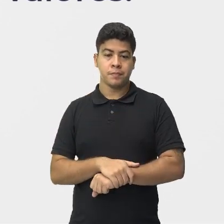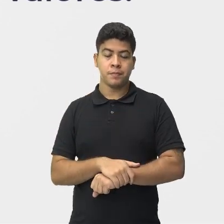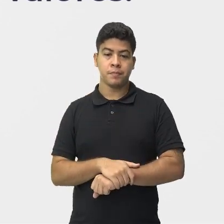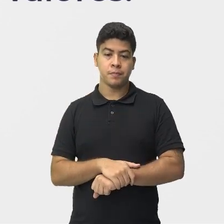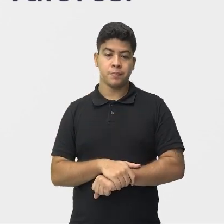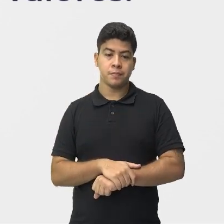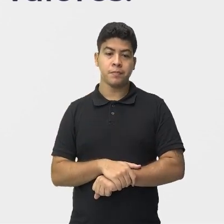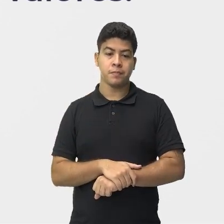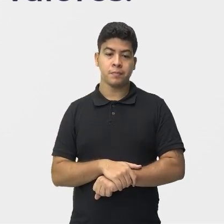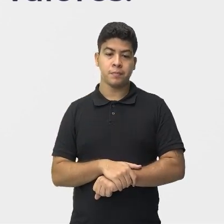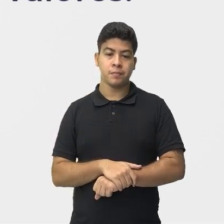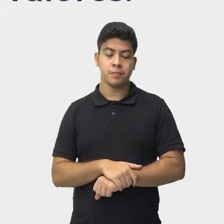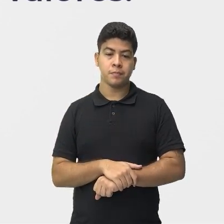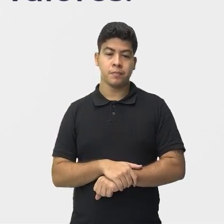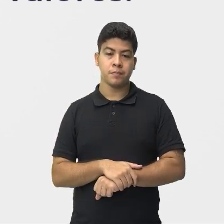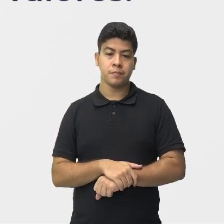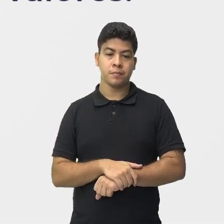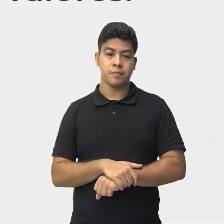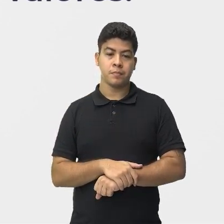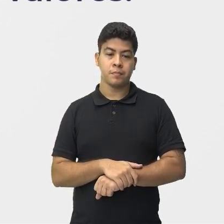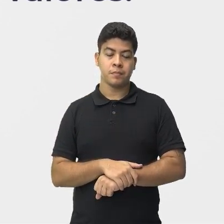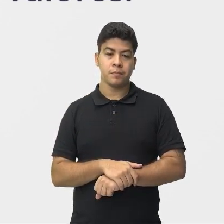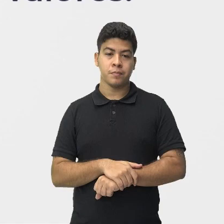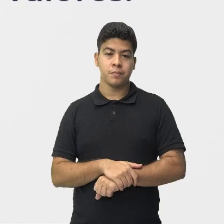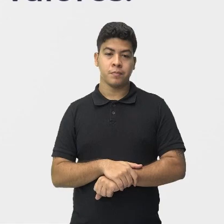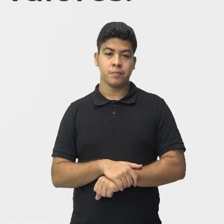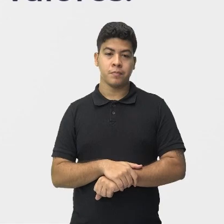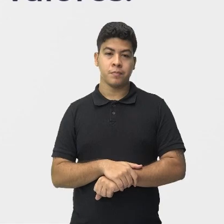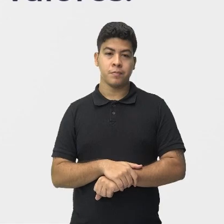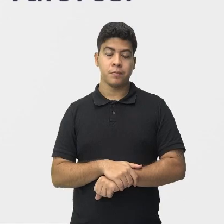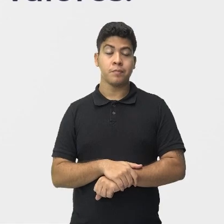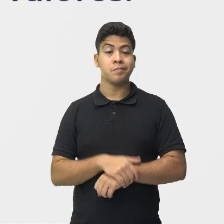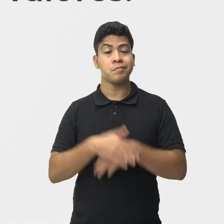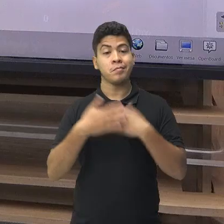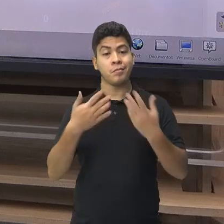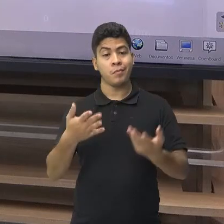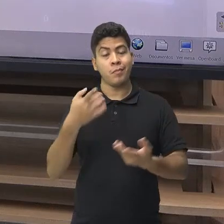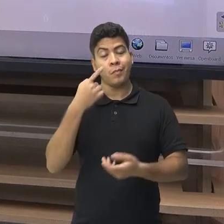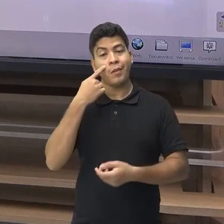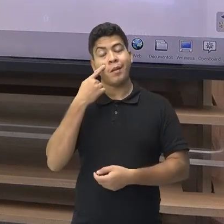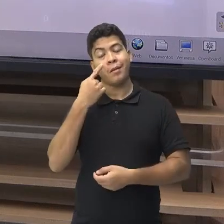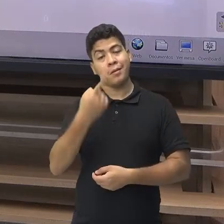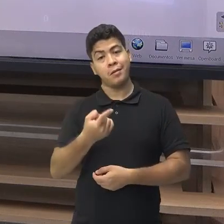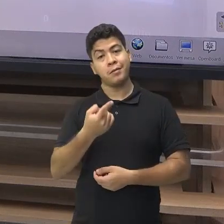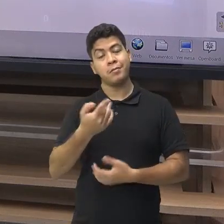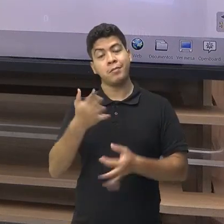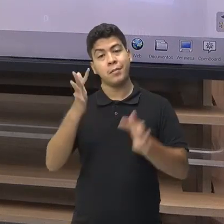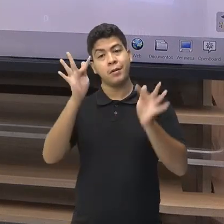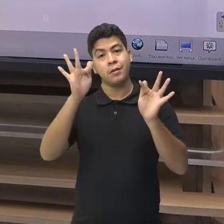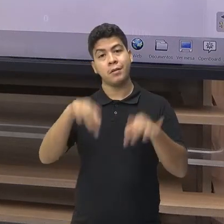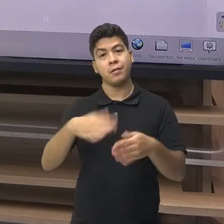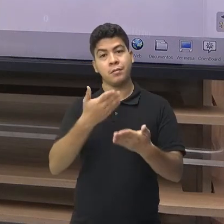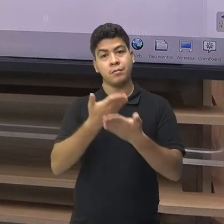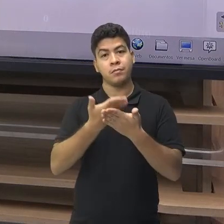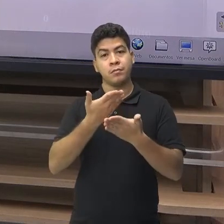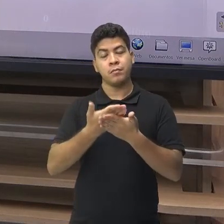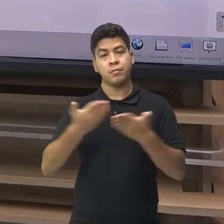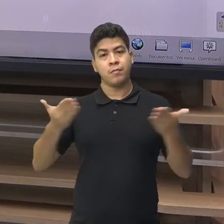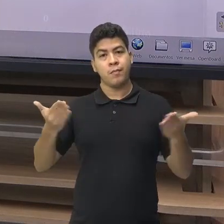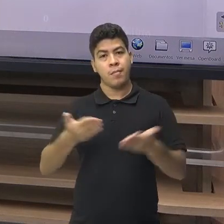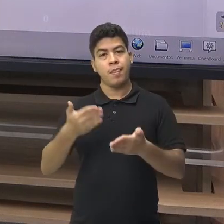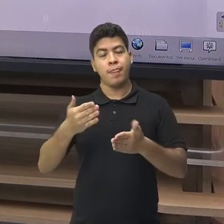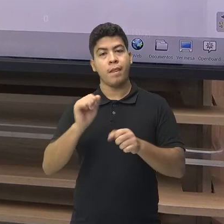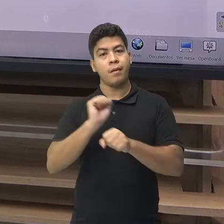volume. Resultado, 50 joules. E é isso aí, pessoal. Nós encerramos aí a nossa aula de hoje.